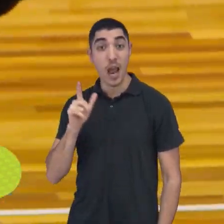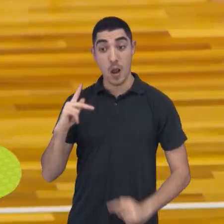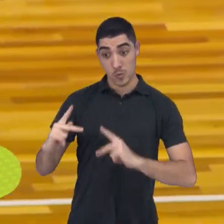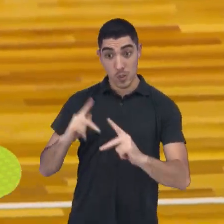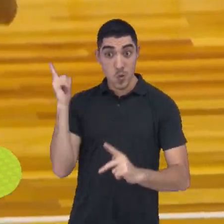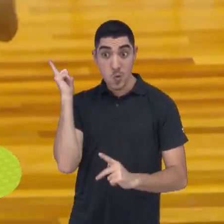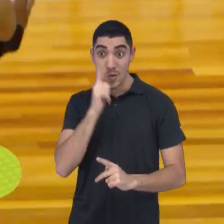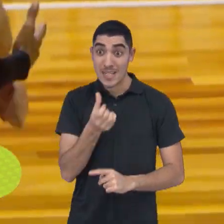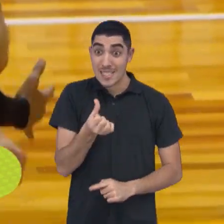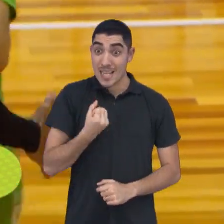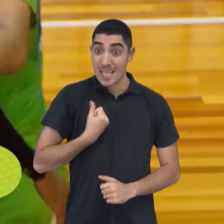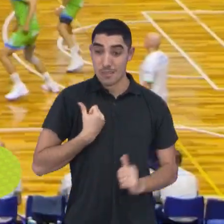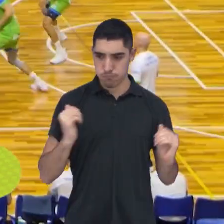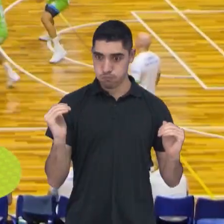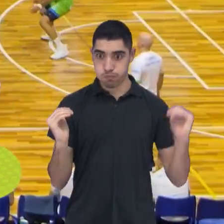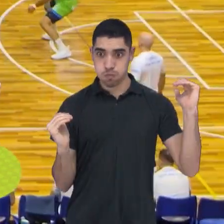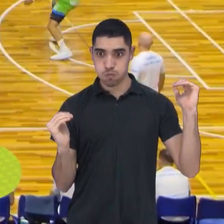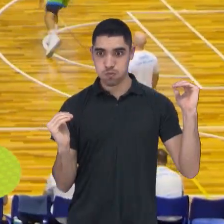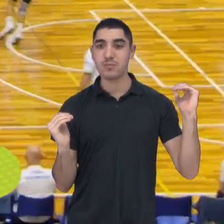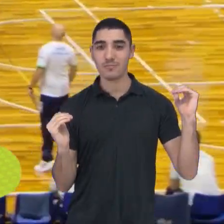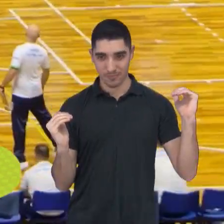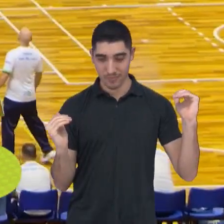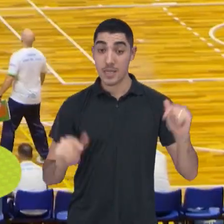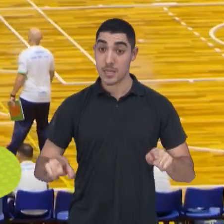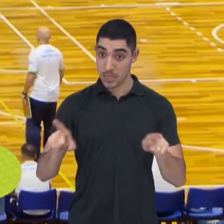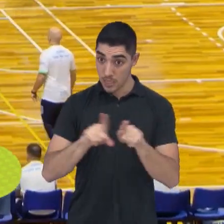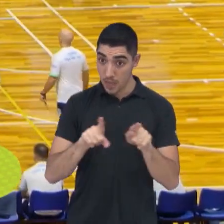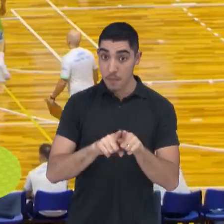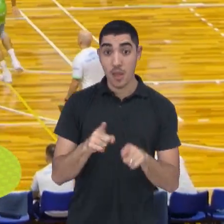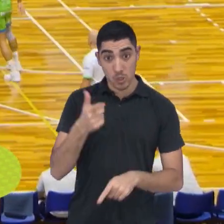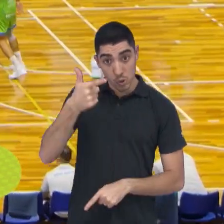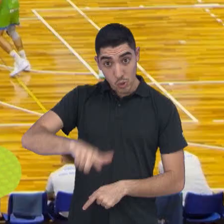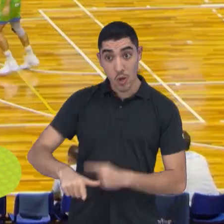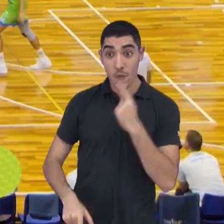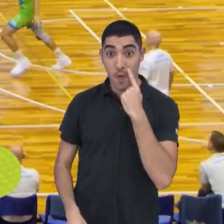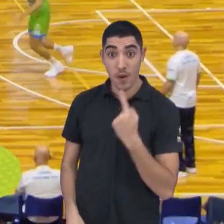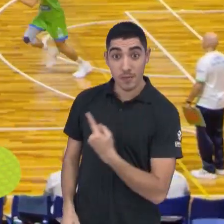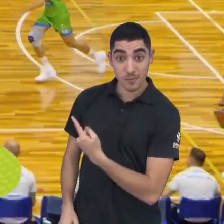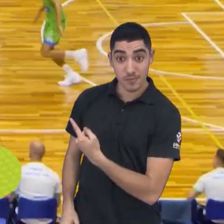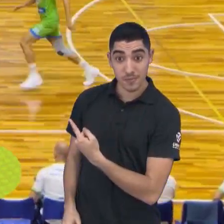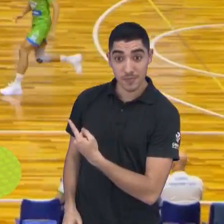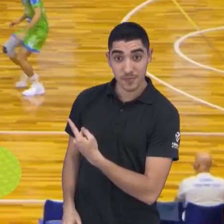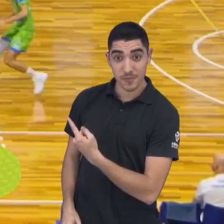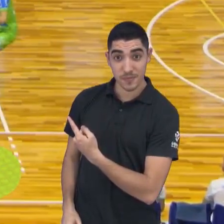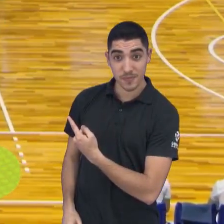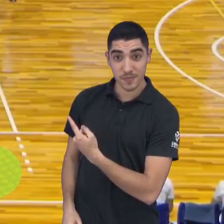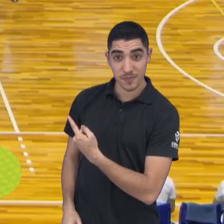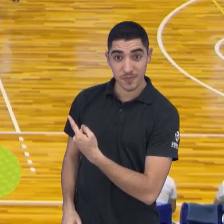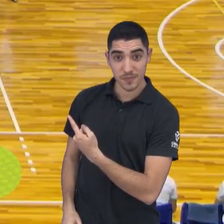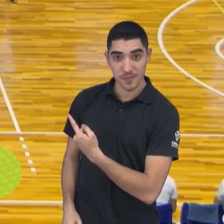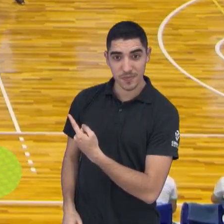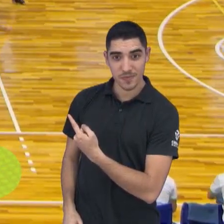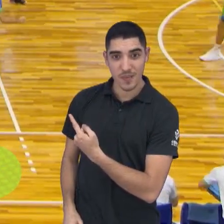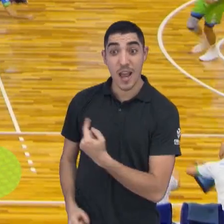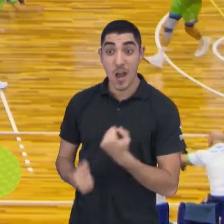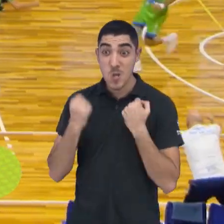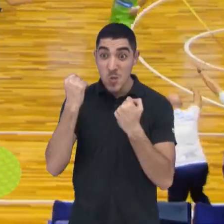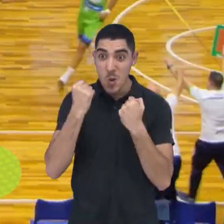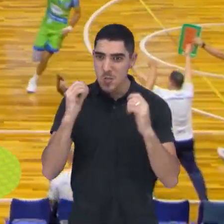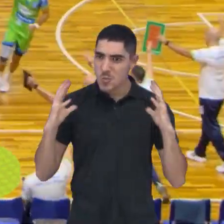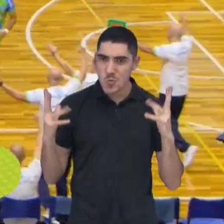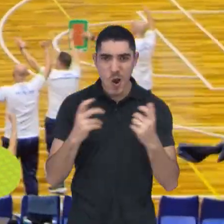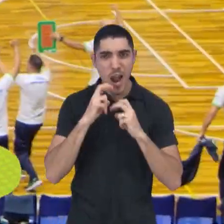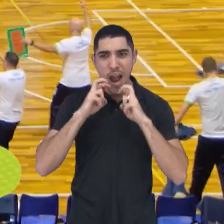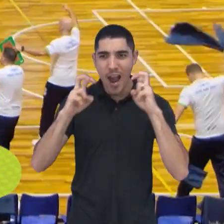abrir 6 de vantagem. E também teve ponto depois de 2 bolas recuperadas, que fez a torcida levantar.